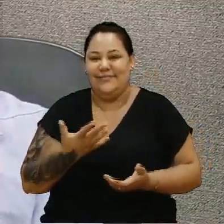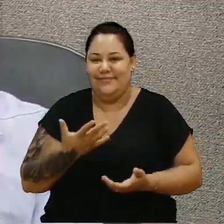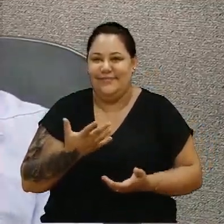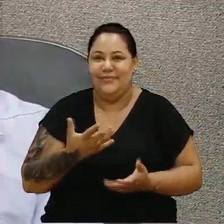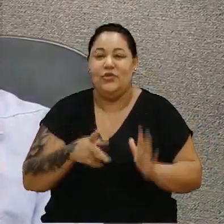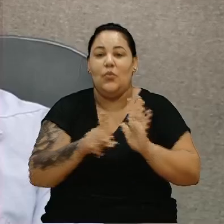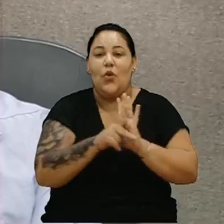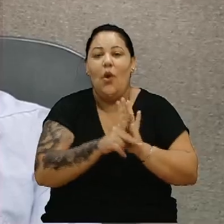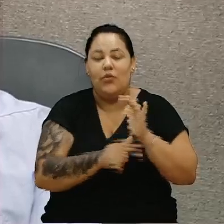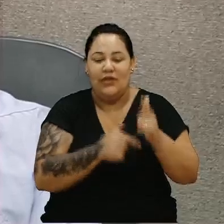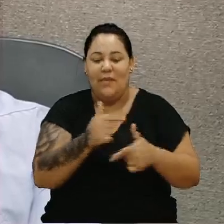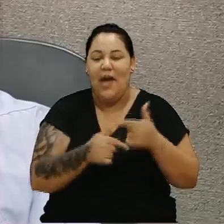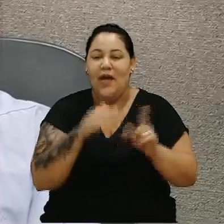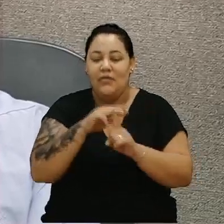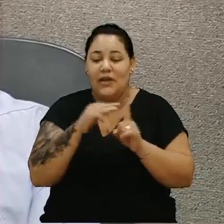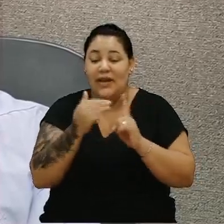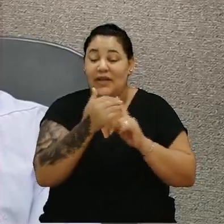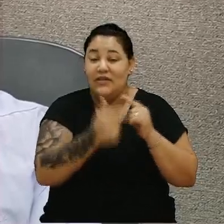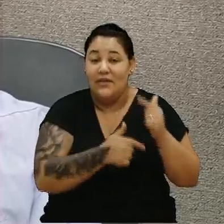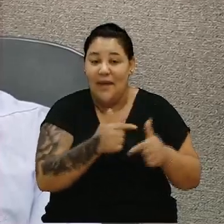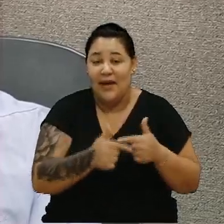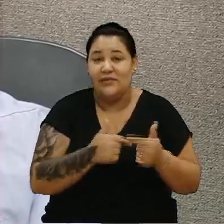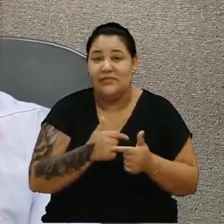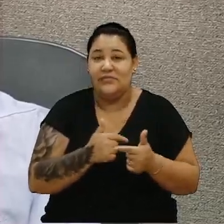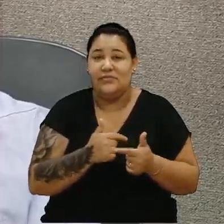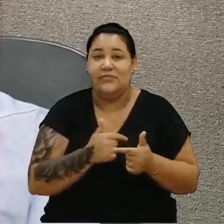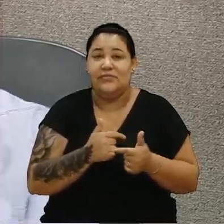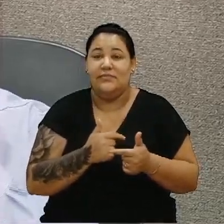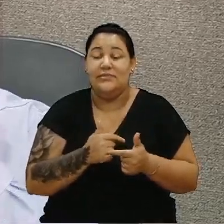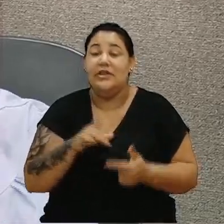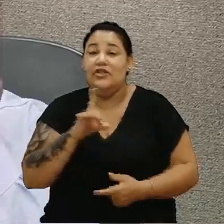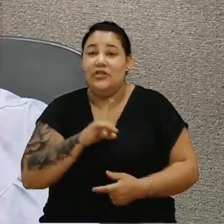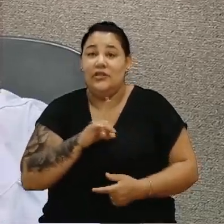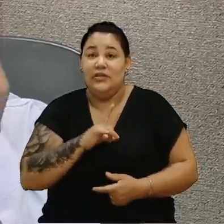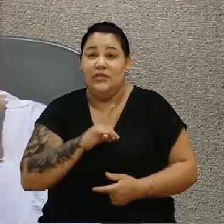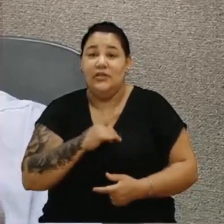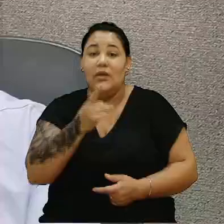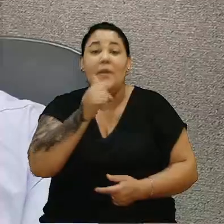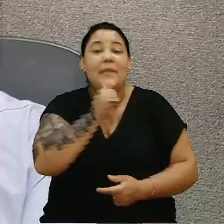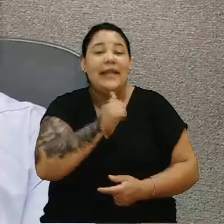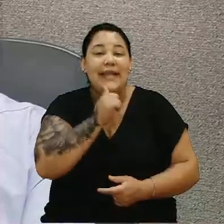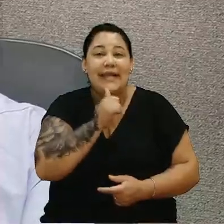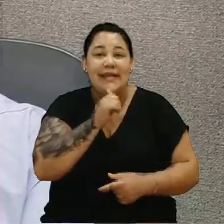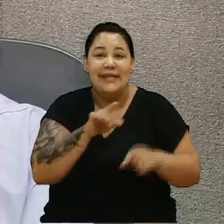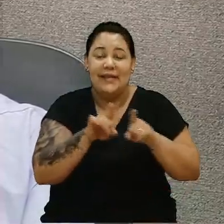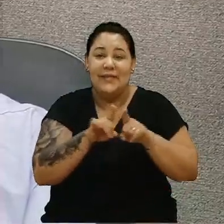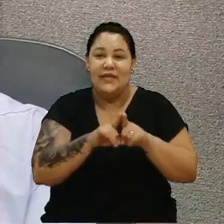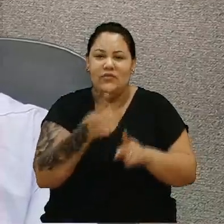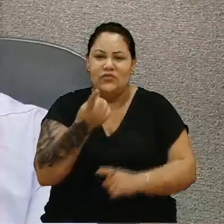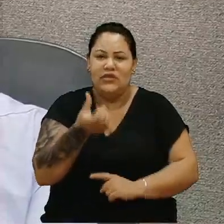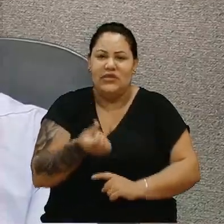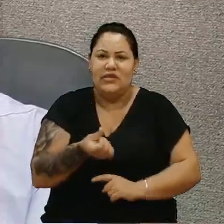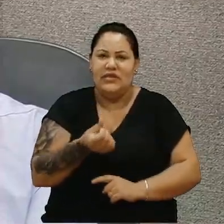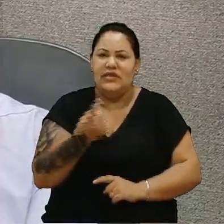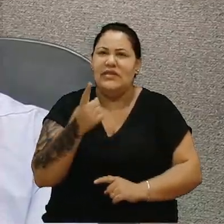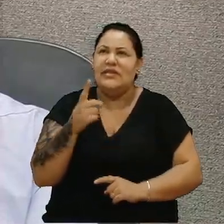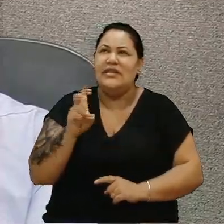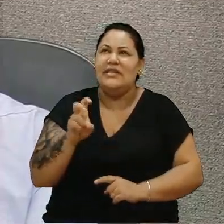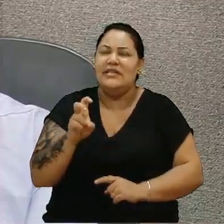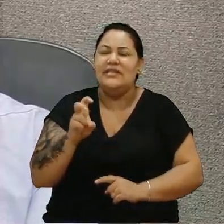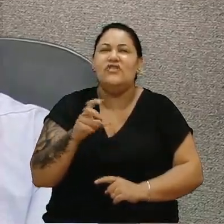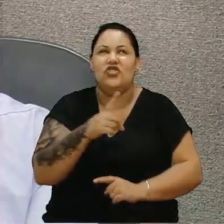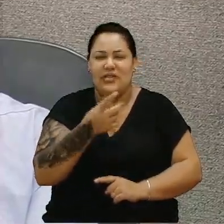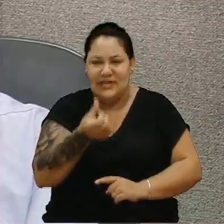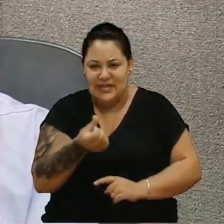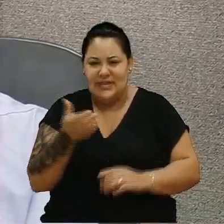próprio trabalho, do mercado de trabalho. Então a gente tem essas... e uma menina, né, na época com 16, 15 anos, agora com 16,